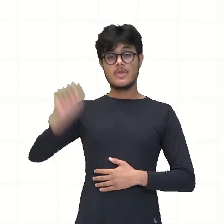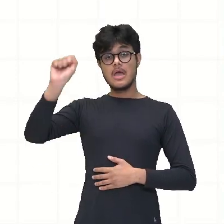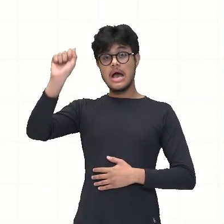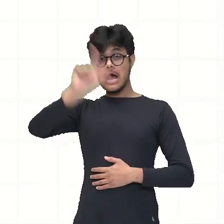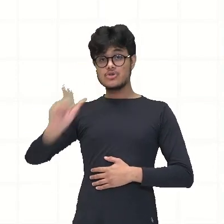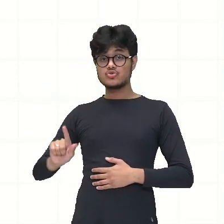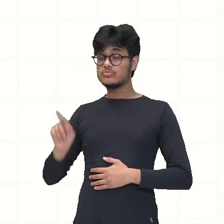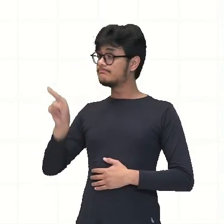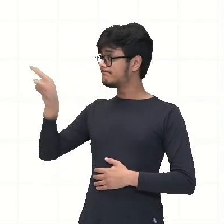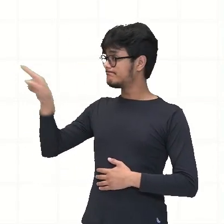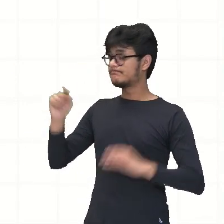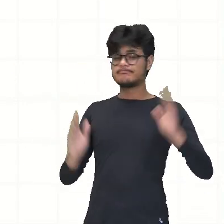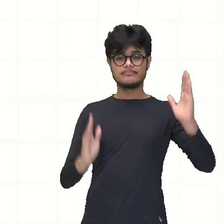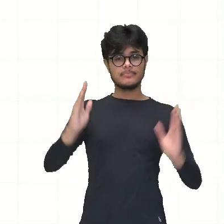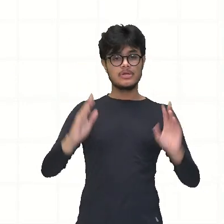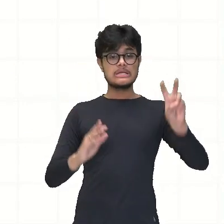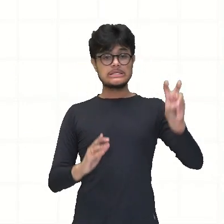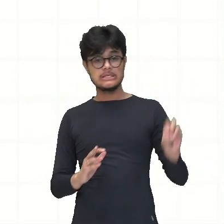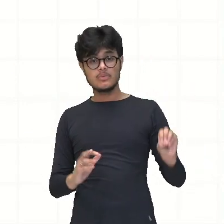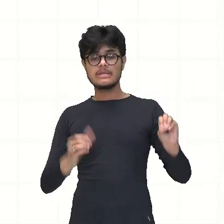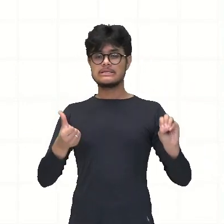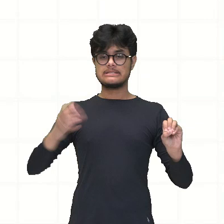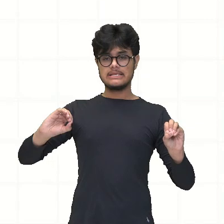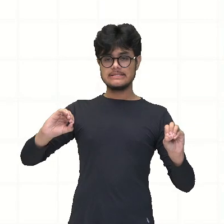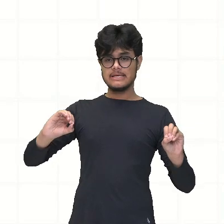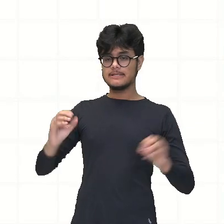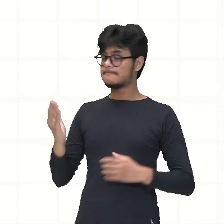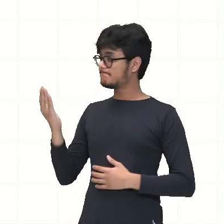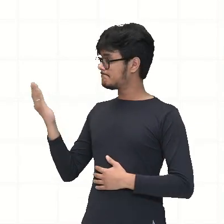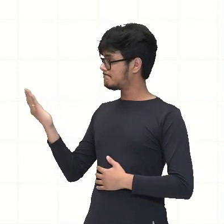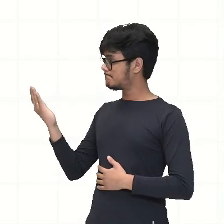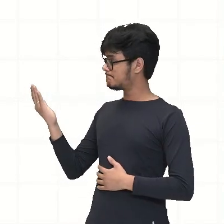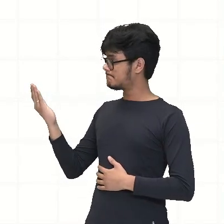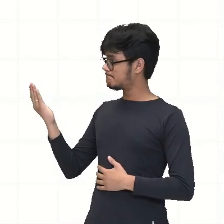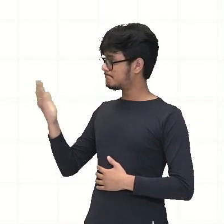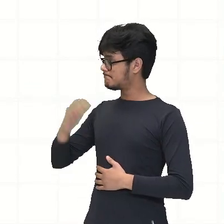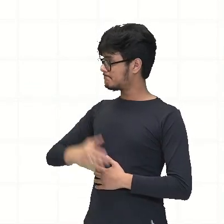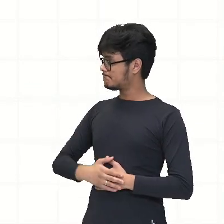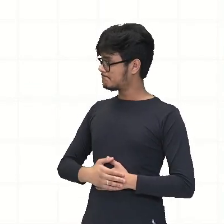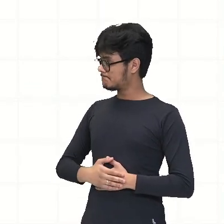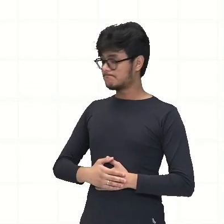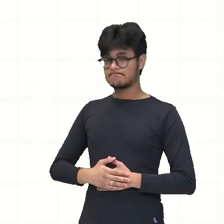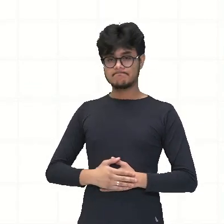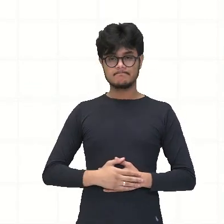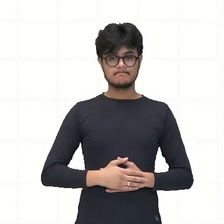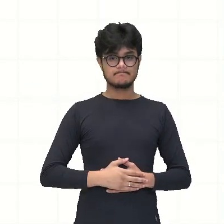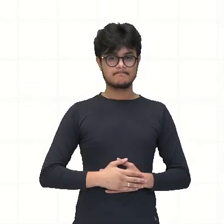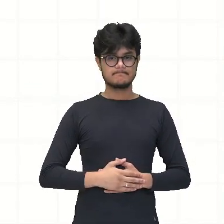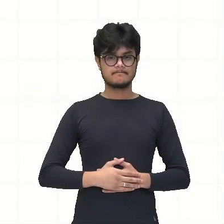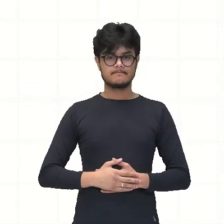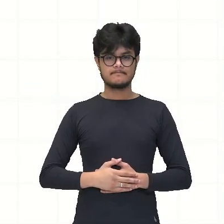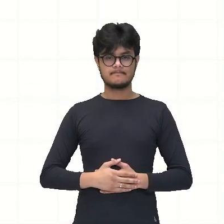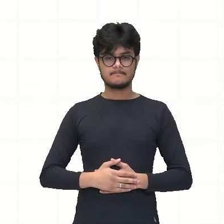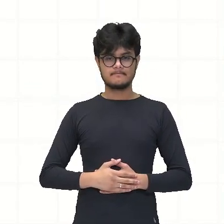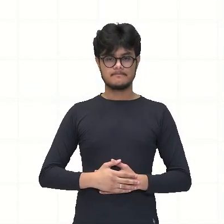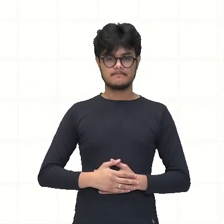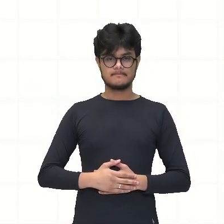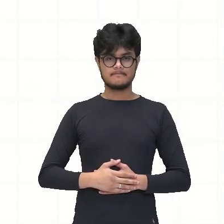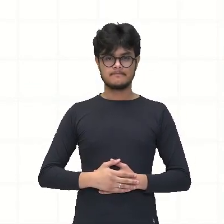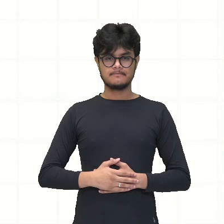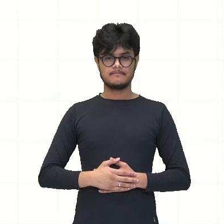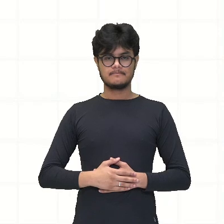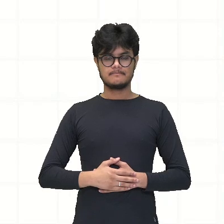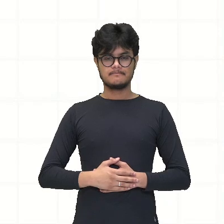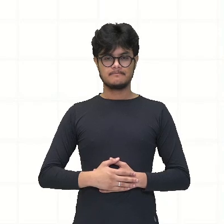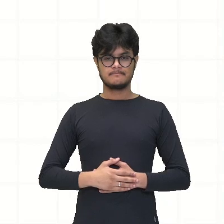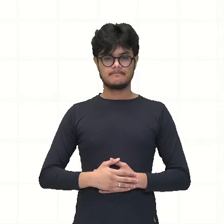em azul, né? No caso ali do Rio Grande do Norte para o Maranhão, da região Nordeste aqui para a